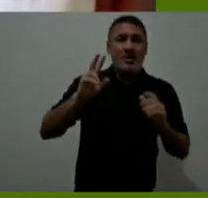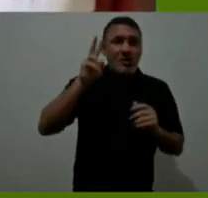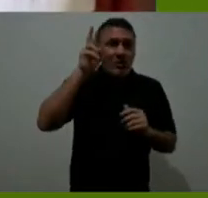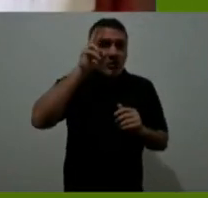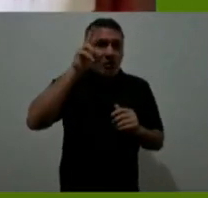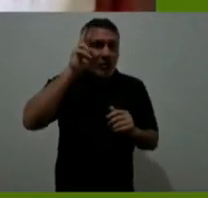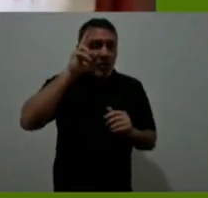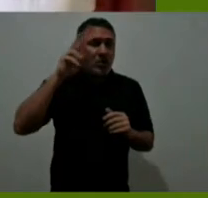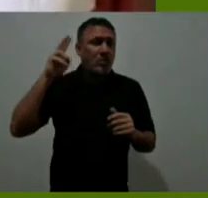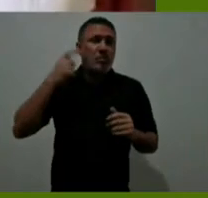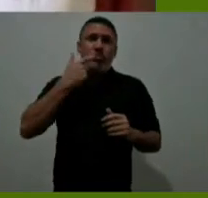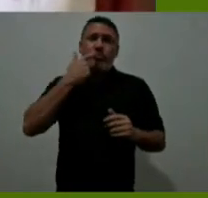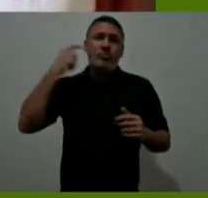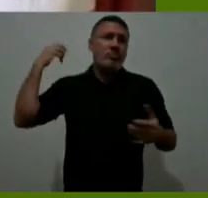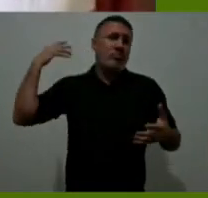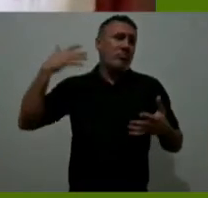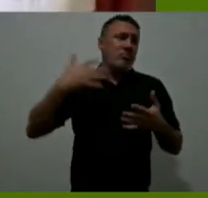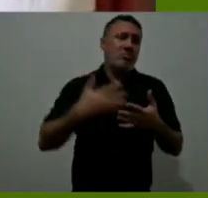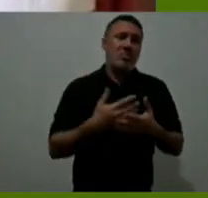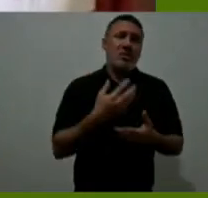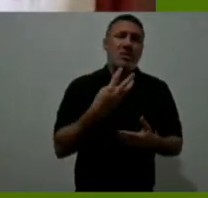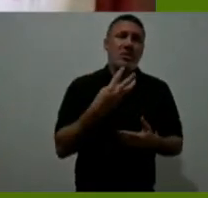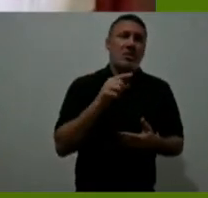história de comunidade.